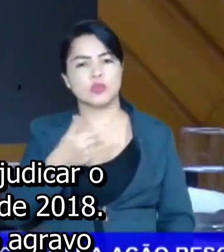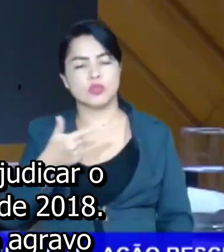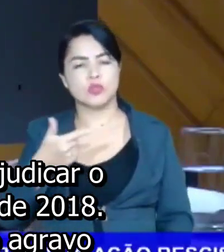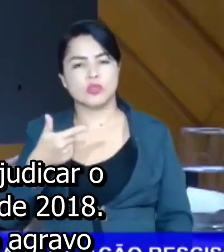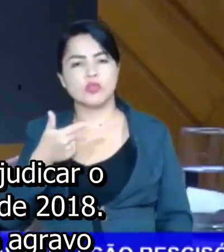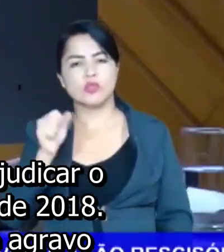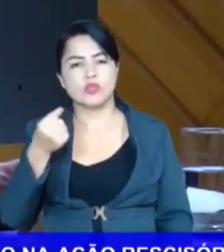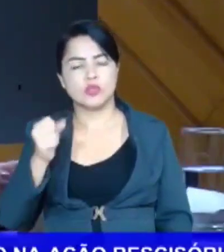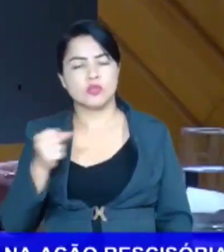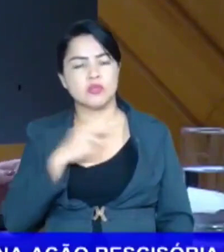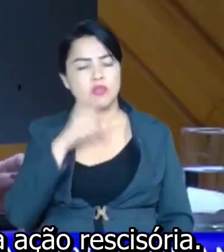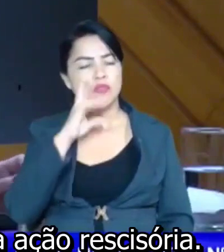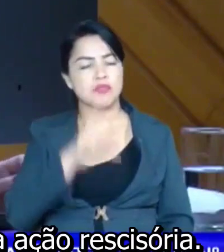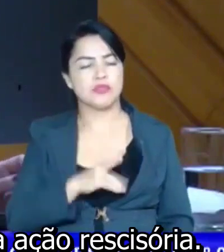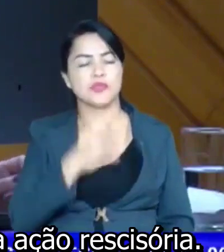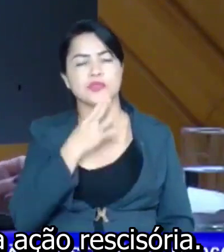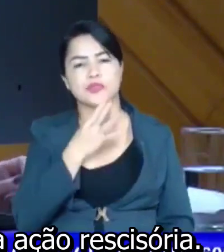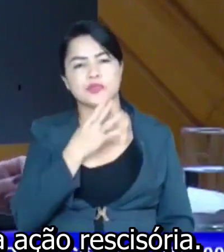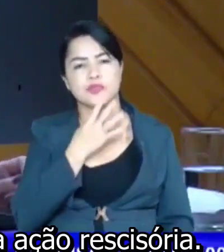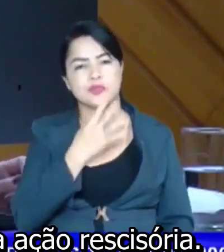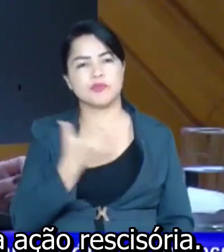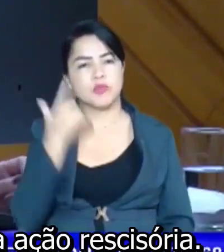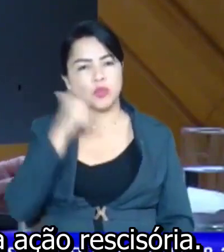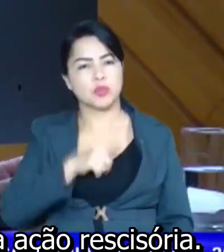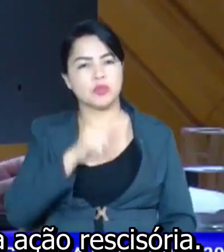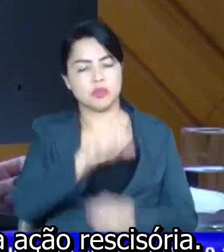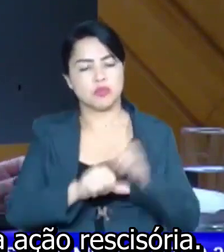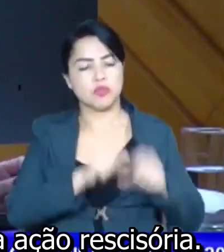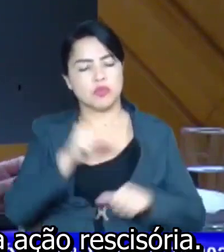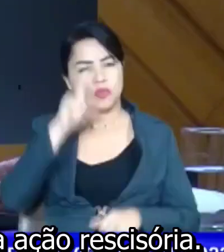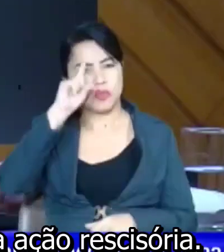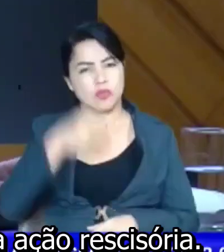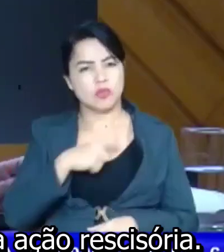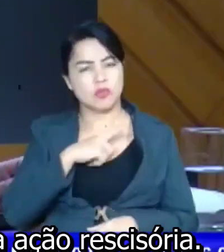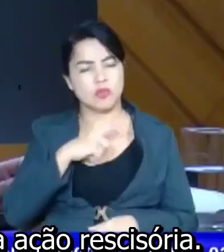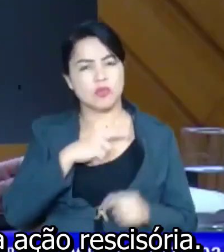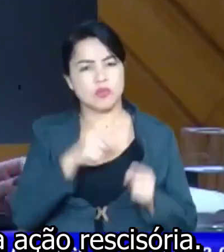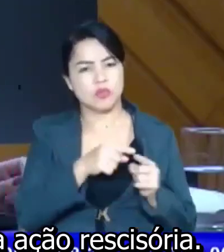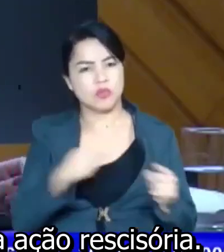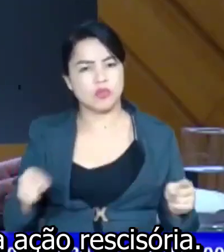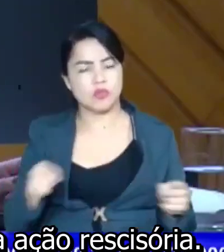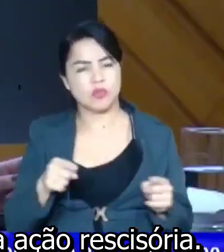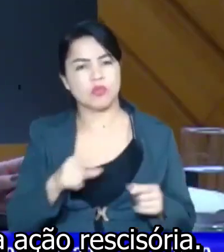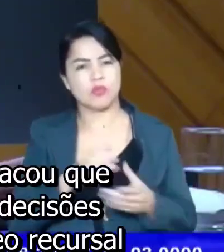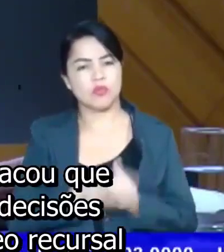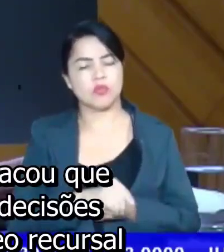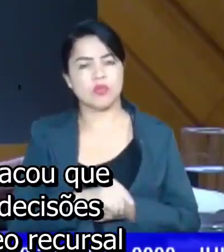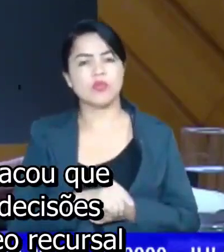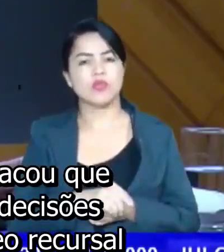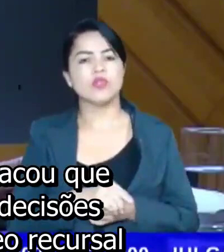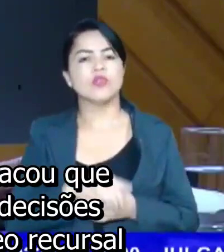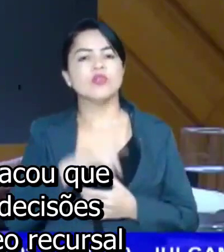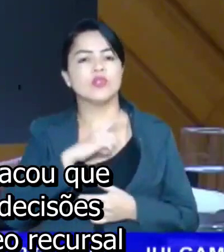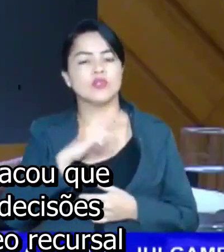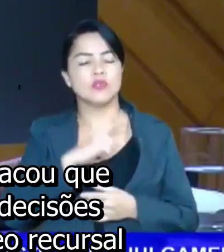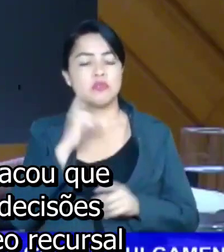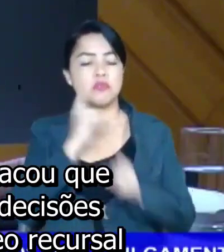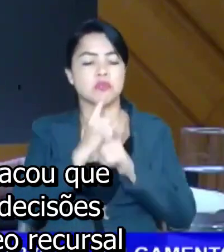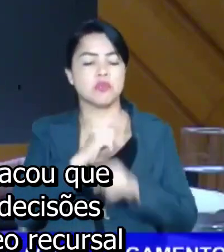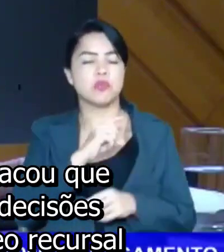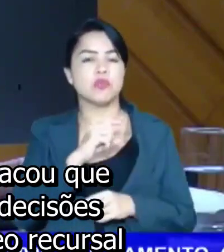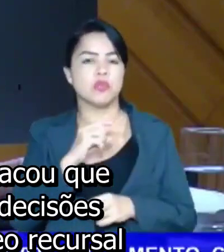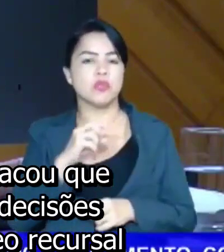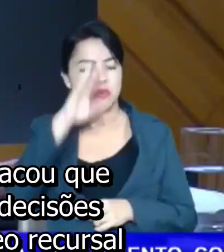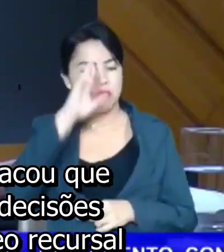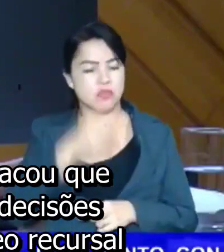conhecimento e provimento do agravo para reformar a decisão e, no mérito, pugnou pela procedência da ação rescisória. Em contrarrazões, o Ministério